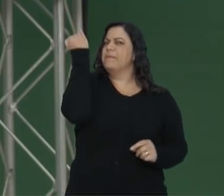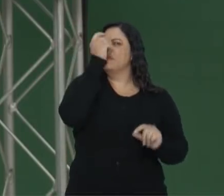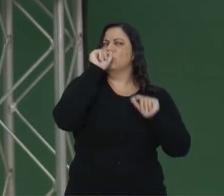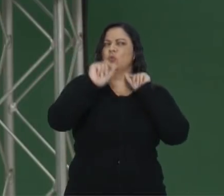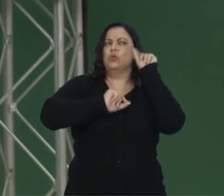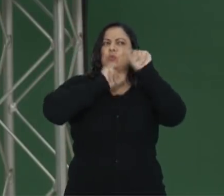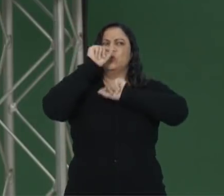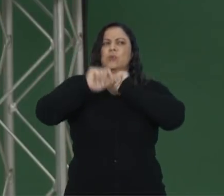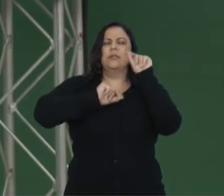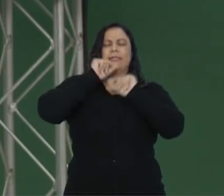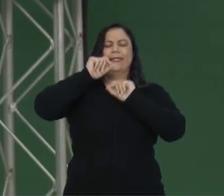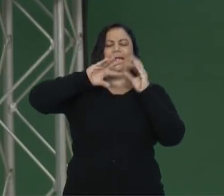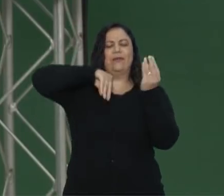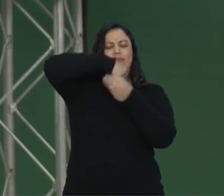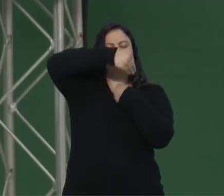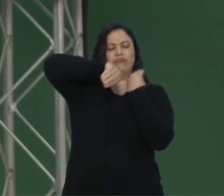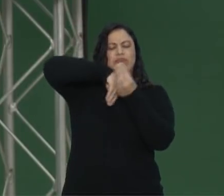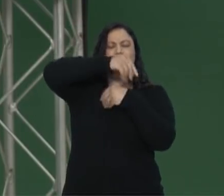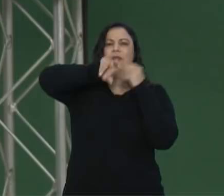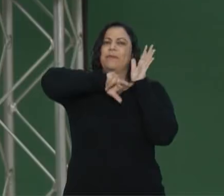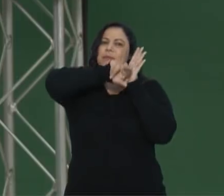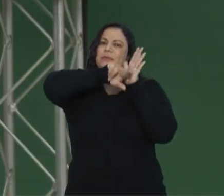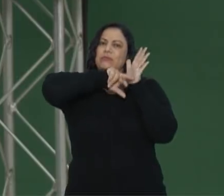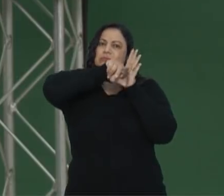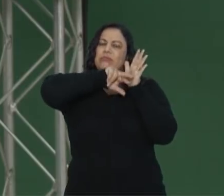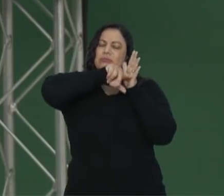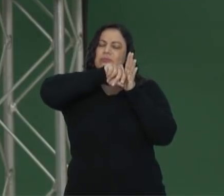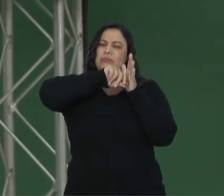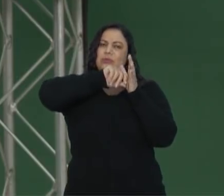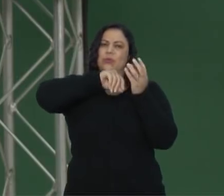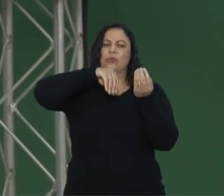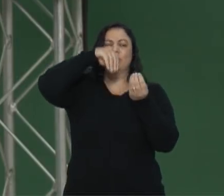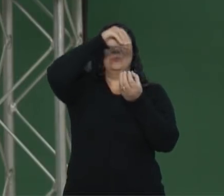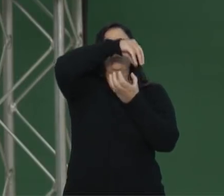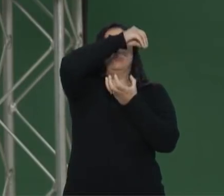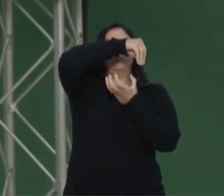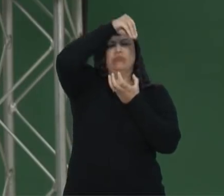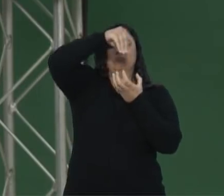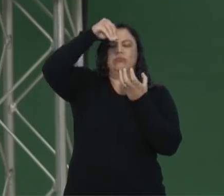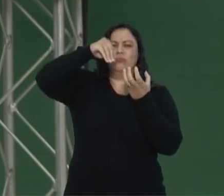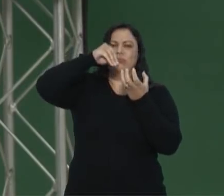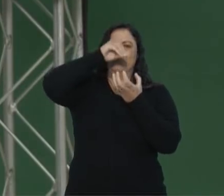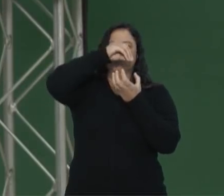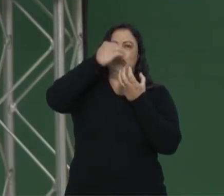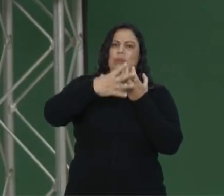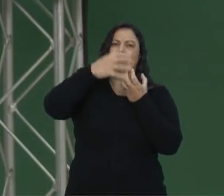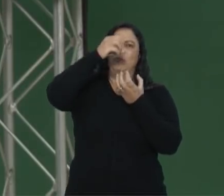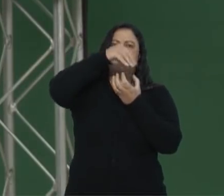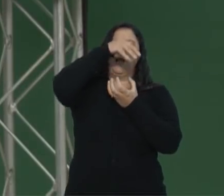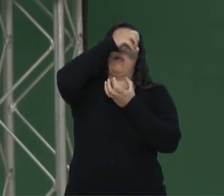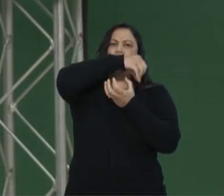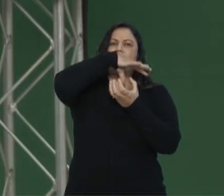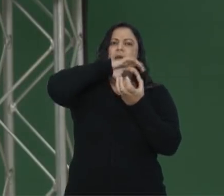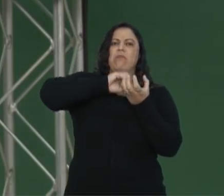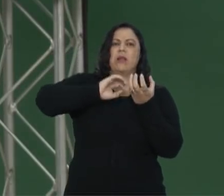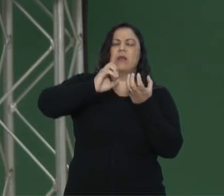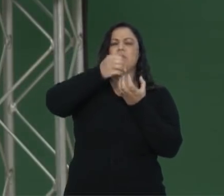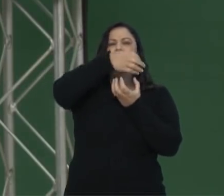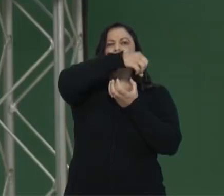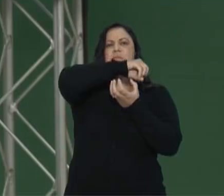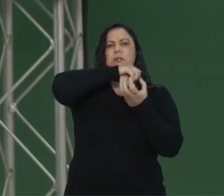bactérias, junto com os fungos, fazem essa transformação nos seres vivos, eu chamo de letra A,